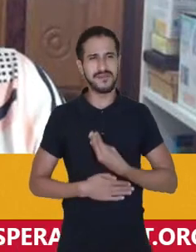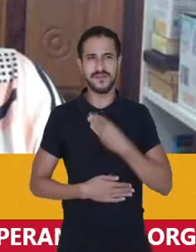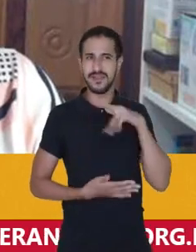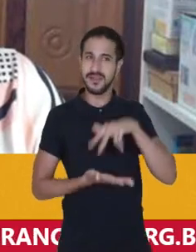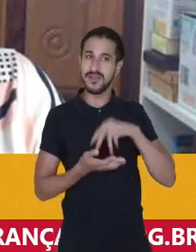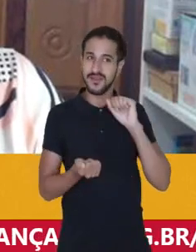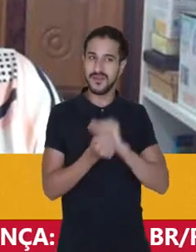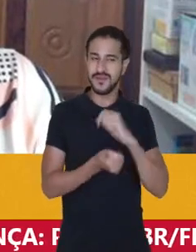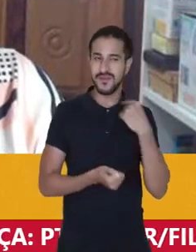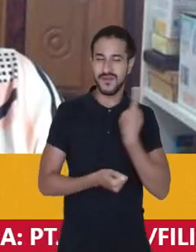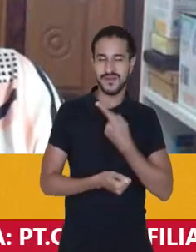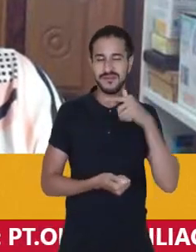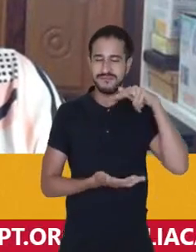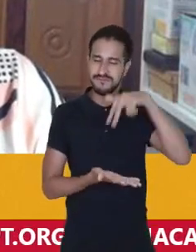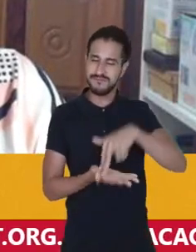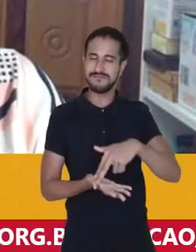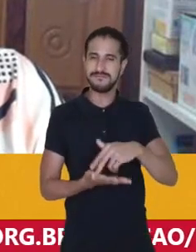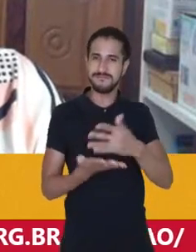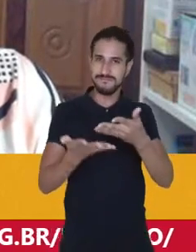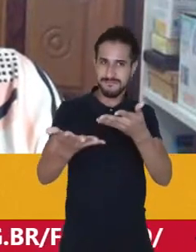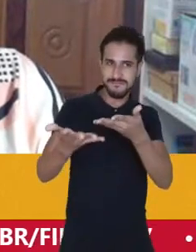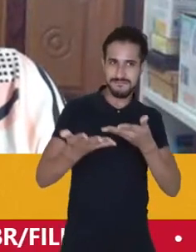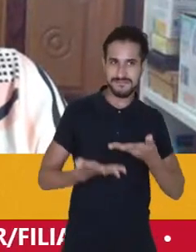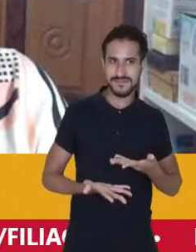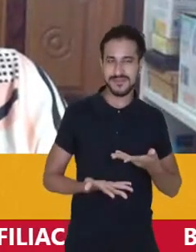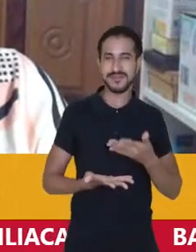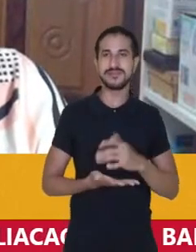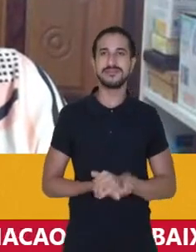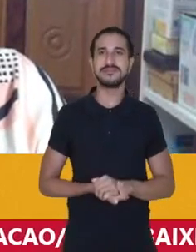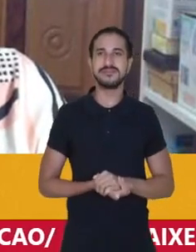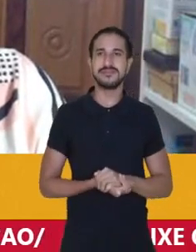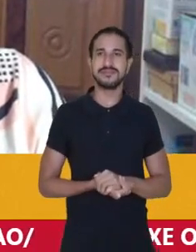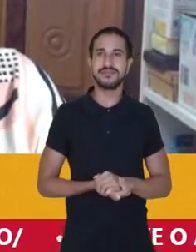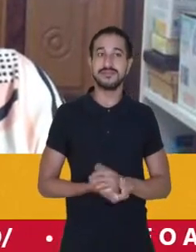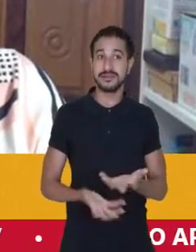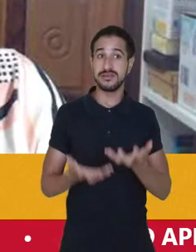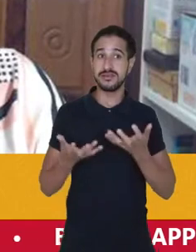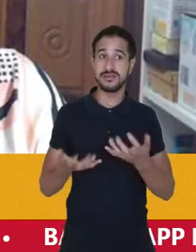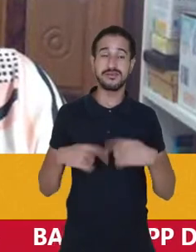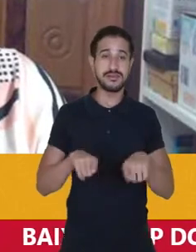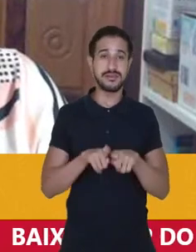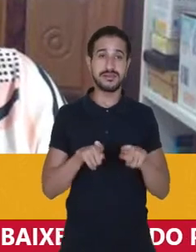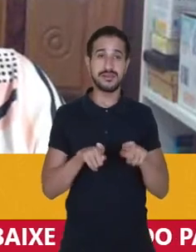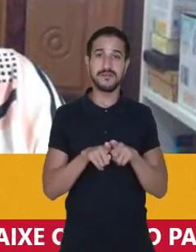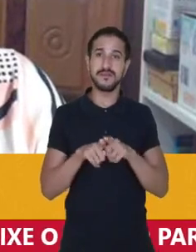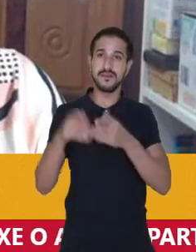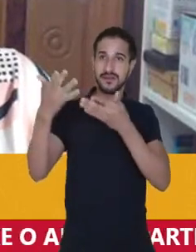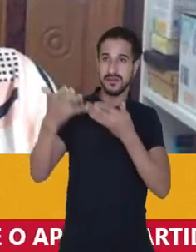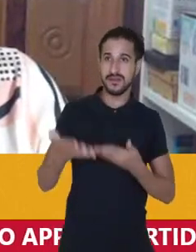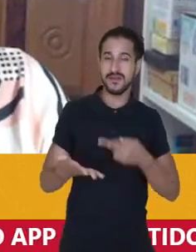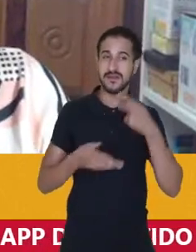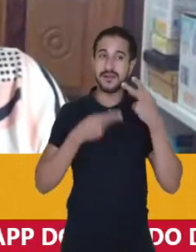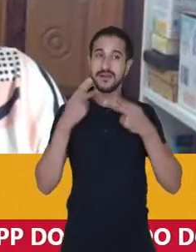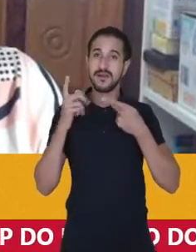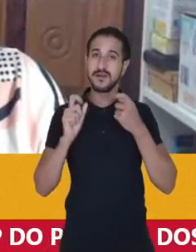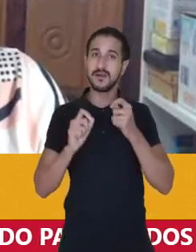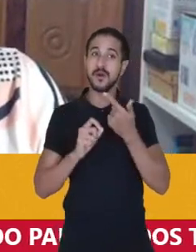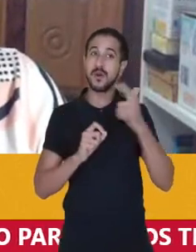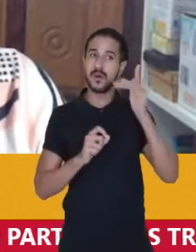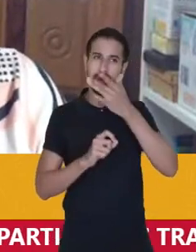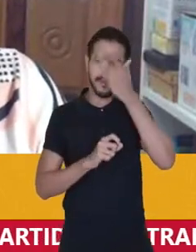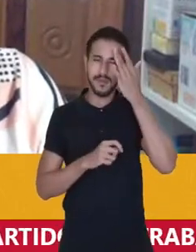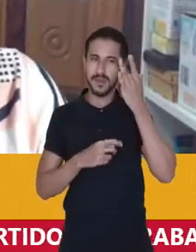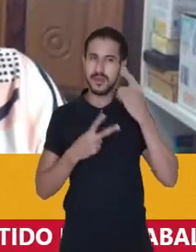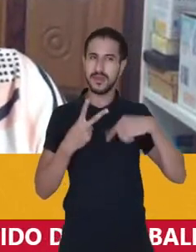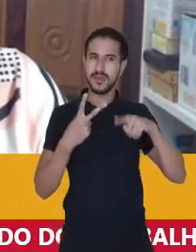com a gente, seja muito bem-vinda, e eu quero também chamar e falar, né, da outra pessoa,